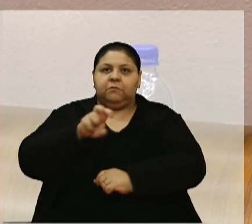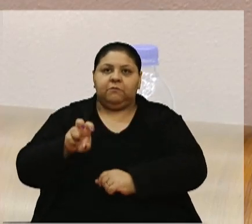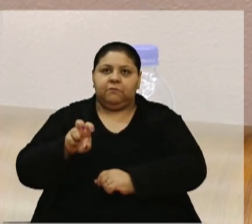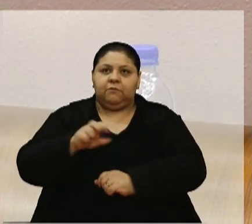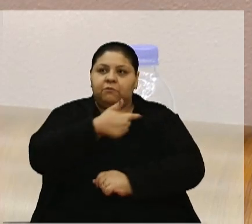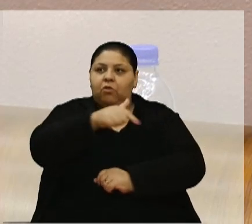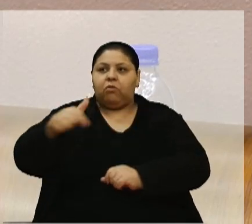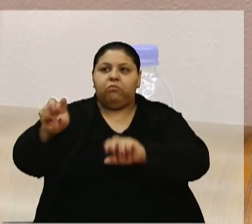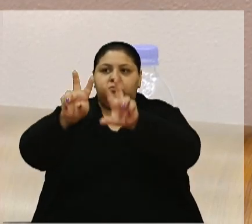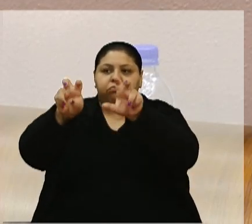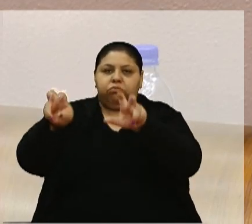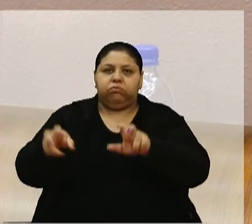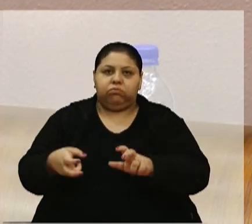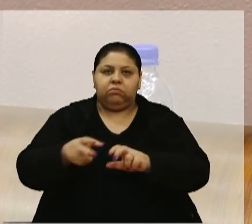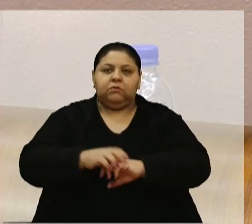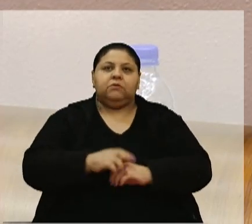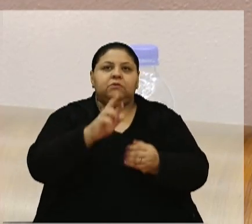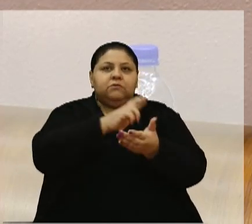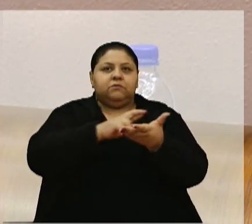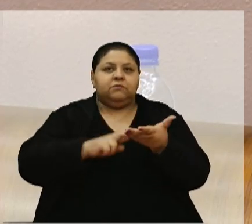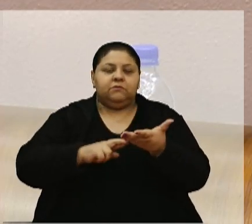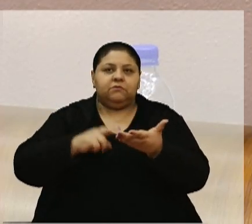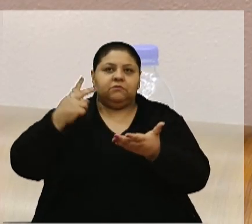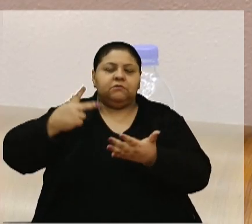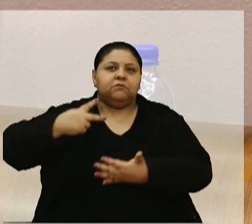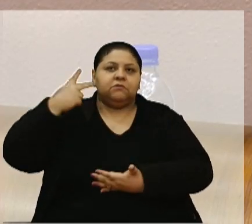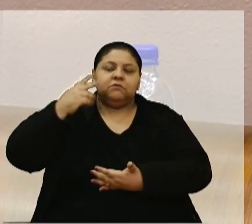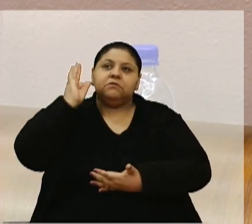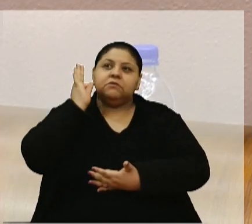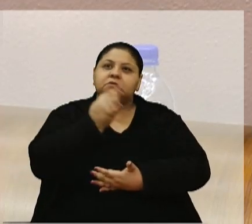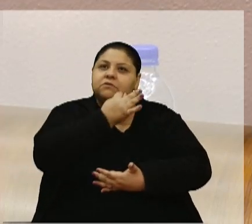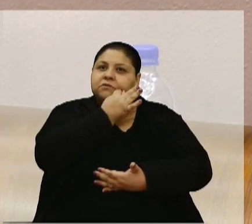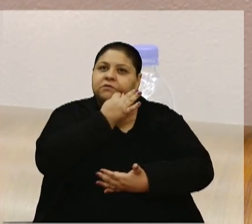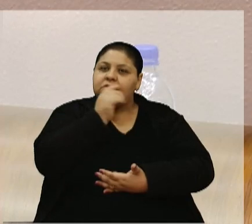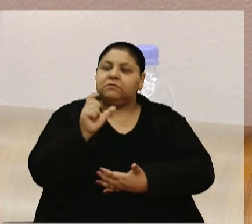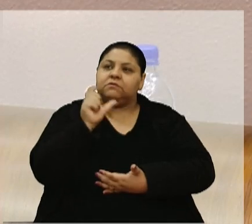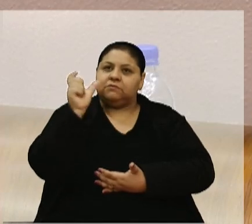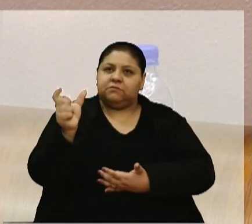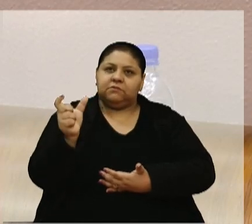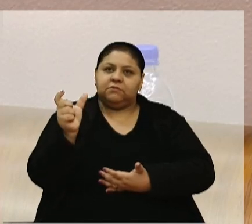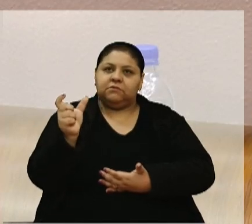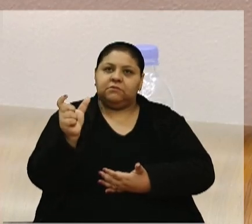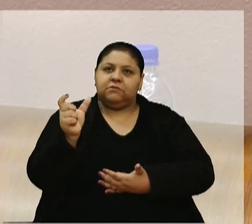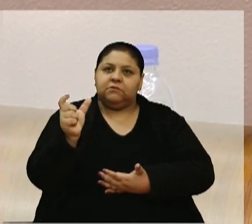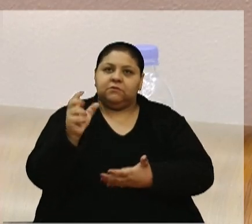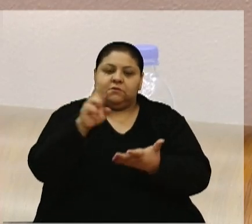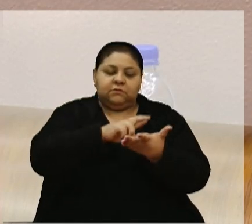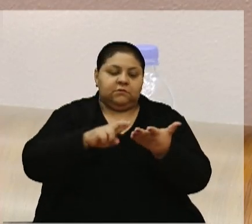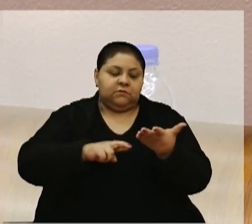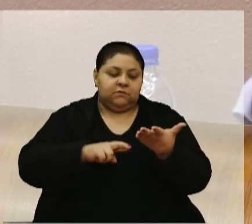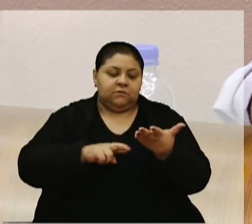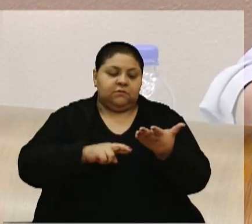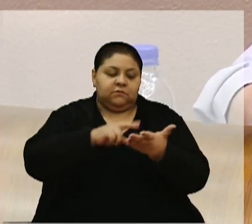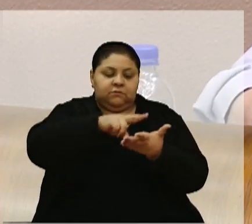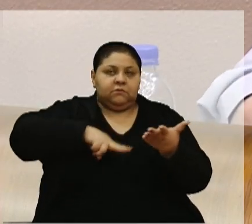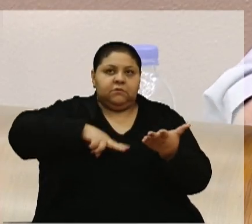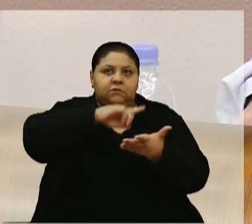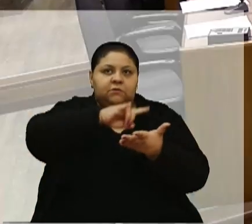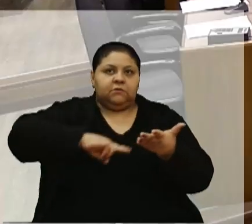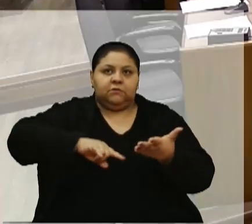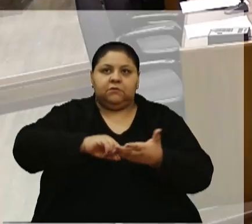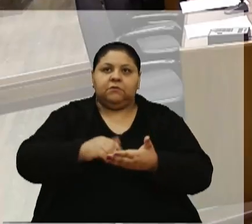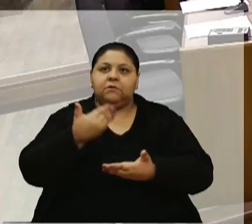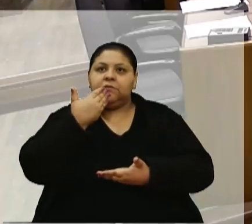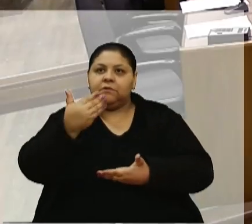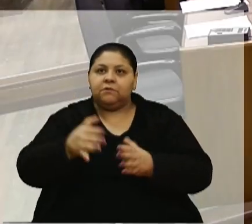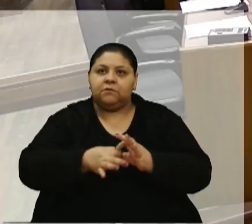da outras providências. Relatora, vereadora Tatiane Frisso. Com a palavra, a relatora para a leitura do parecer.